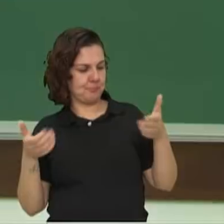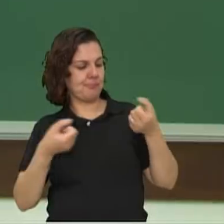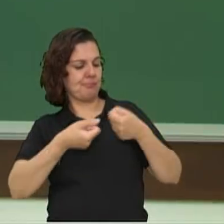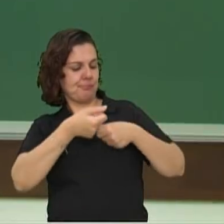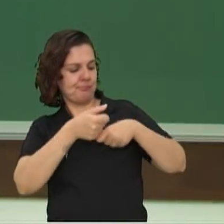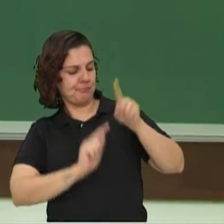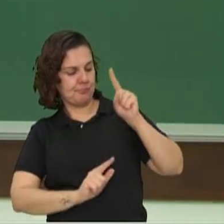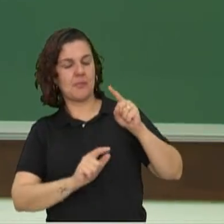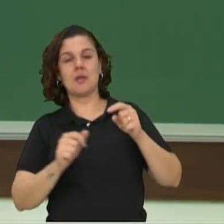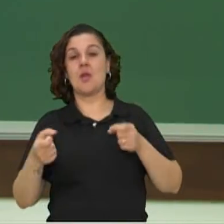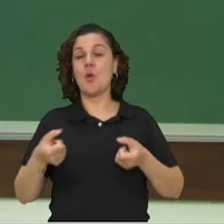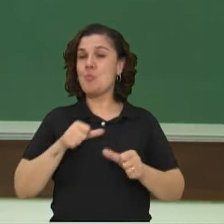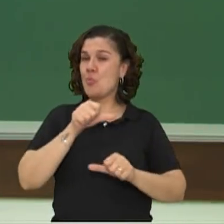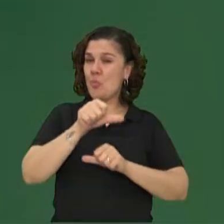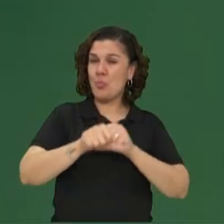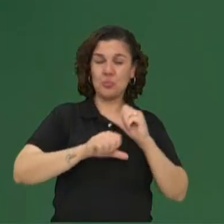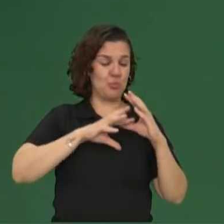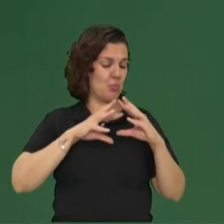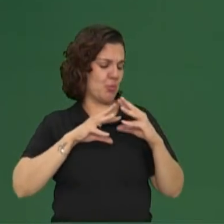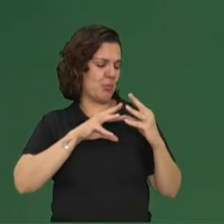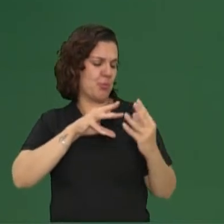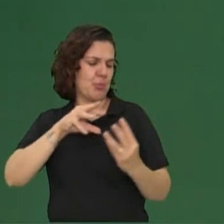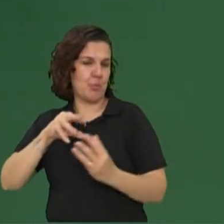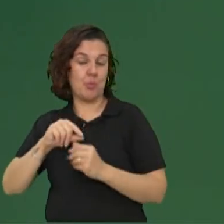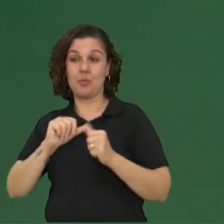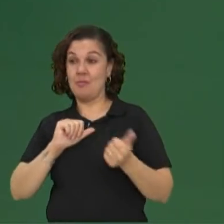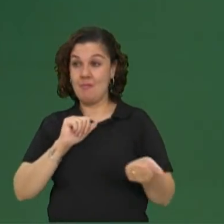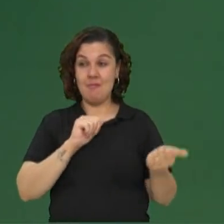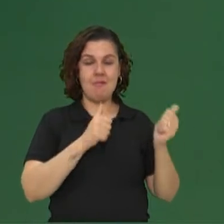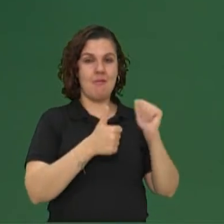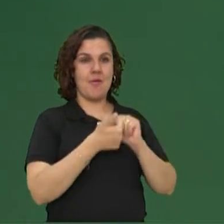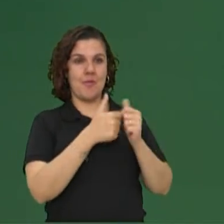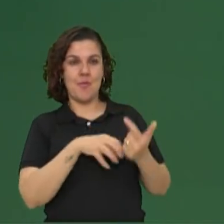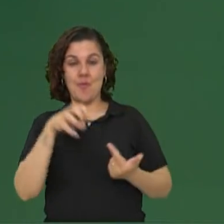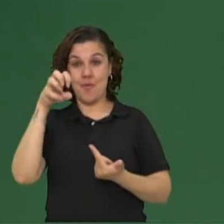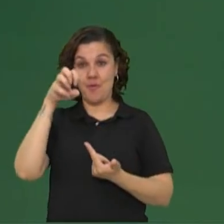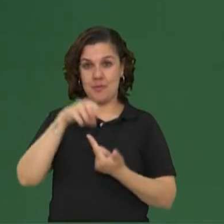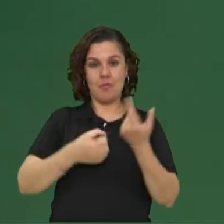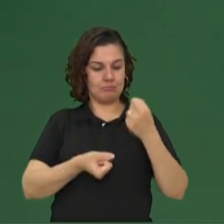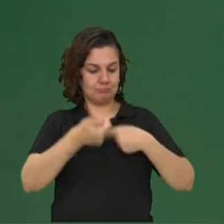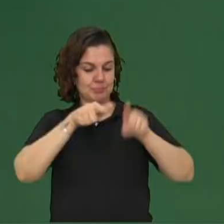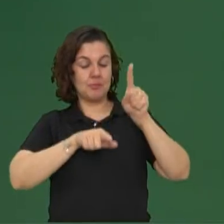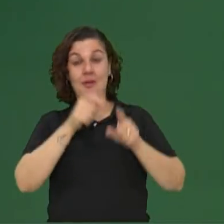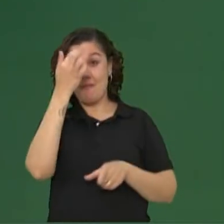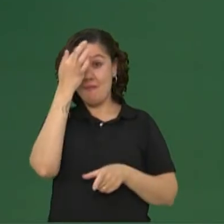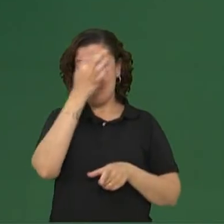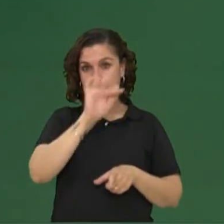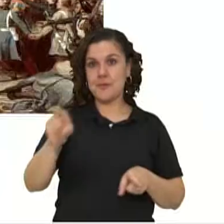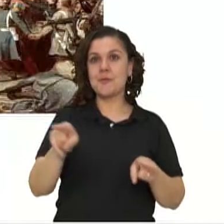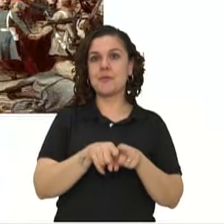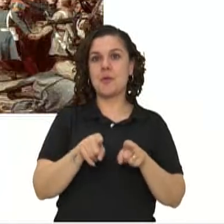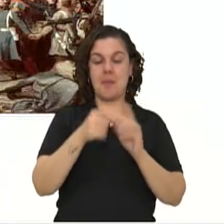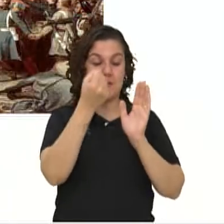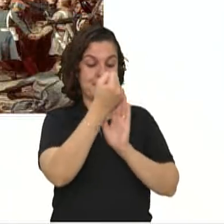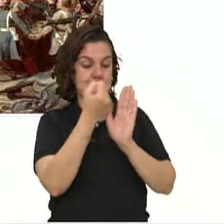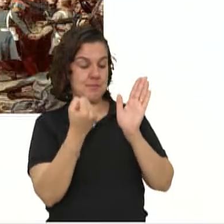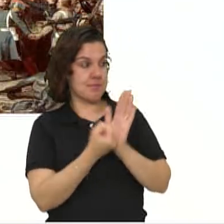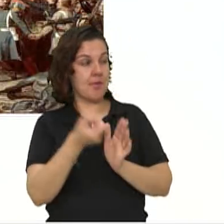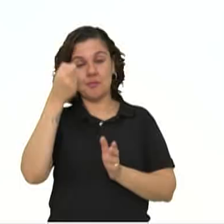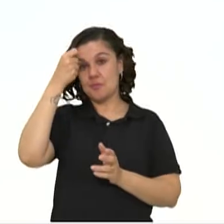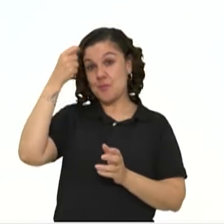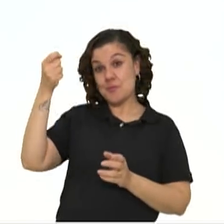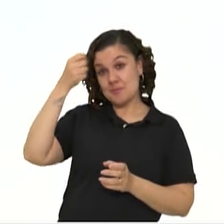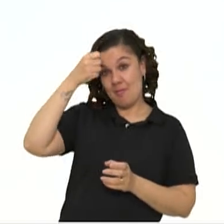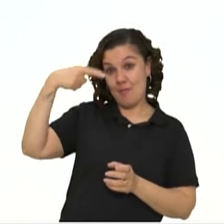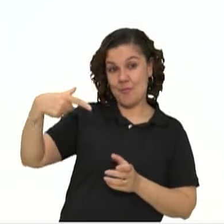grande revolução que modificou basicamente a estrutura do reinado, que foi a Revolução Francesa, também conhecida como o Século das Luzes,